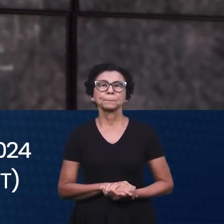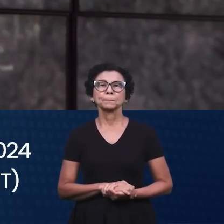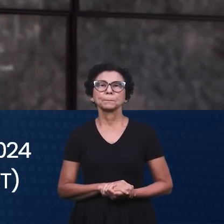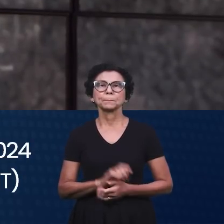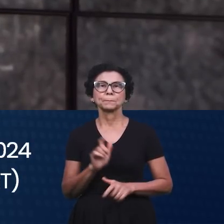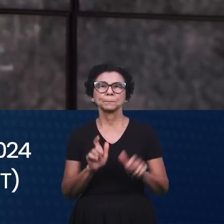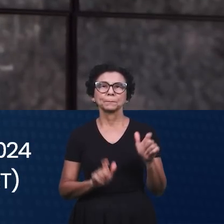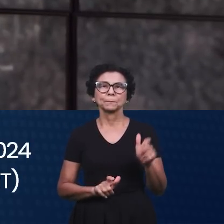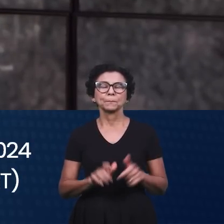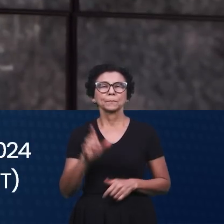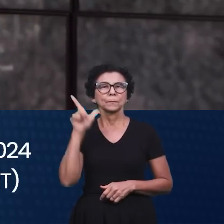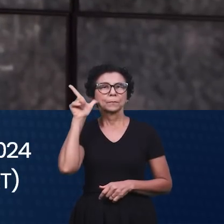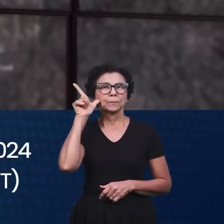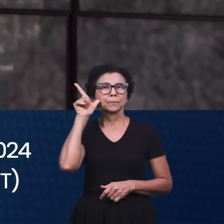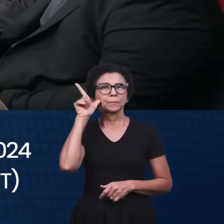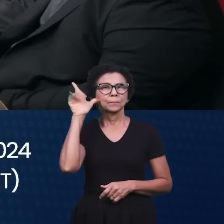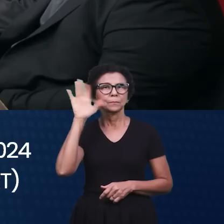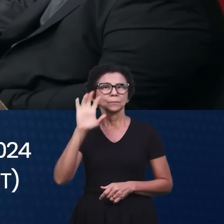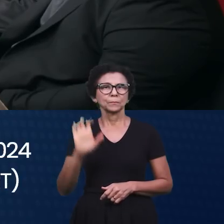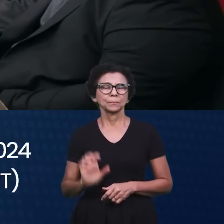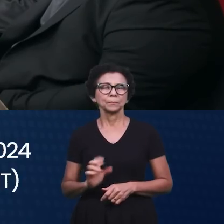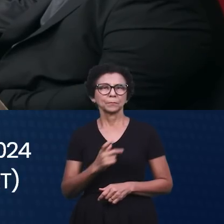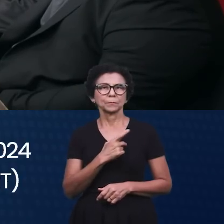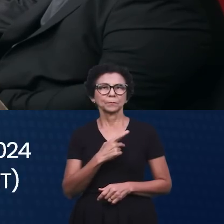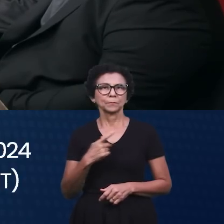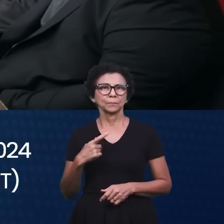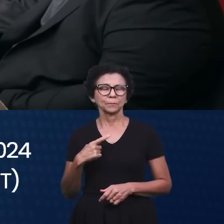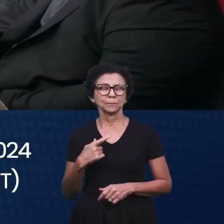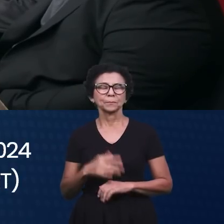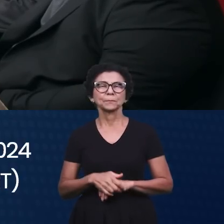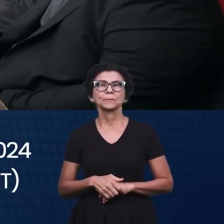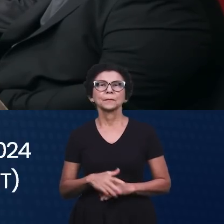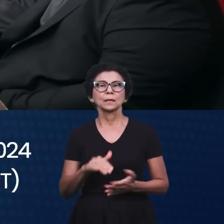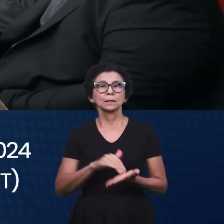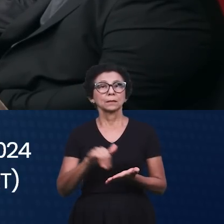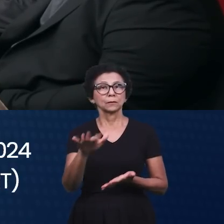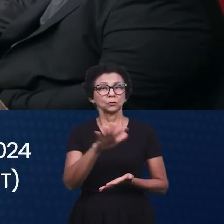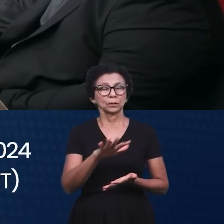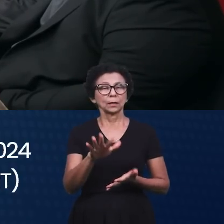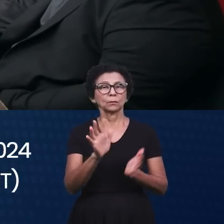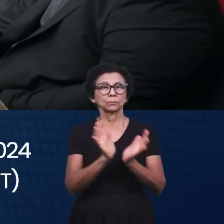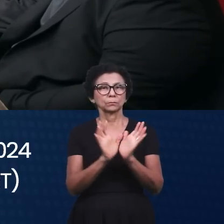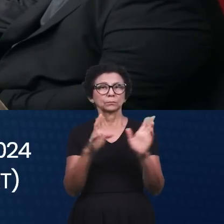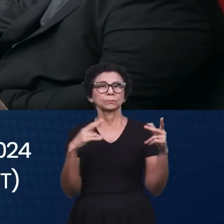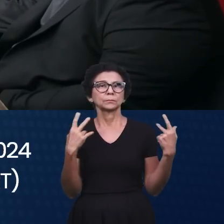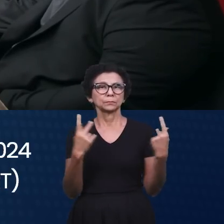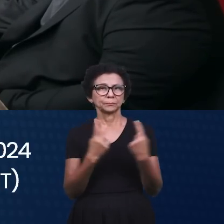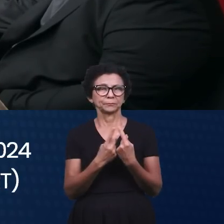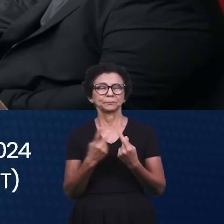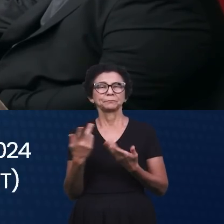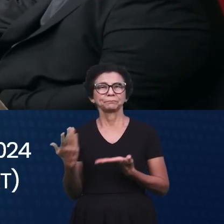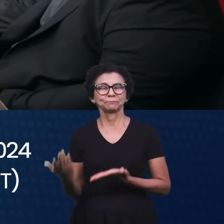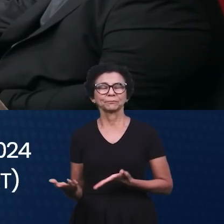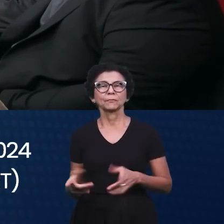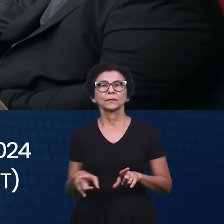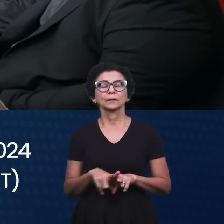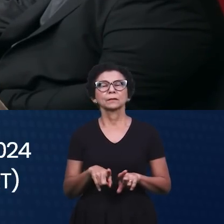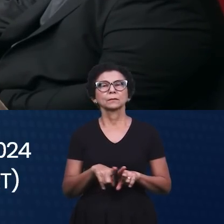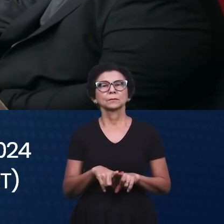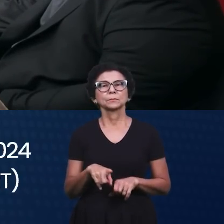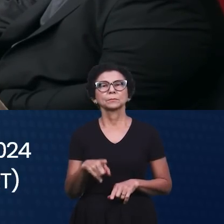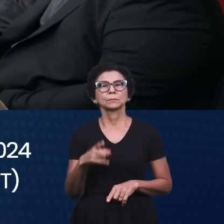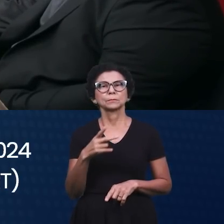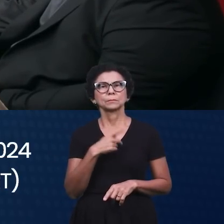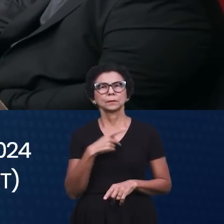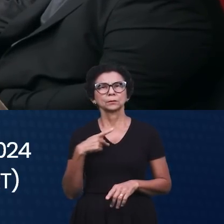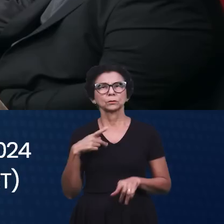o pastor Luiz Eugênio, secretário-geral do presbitério. Bem, Pai do Senhor a todos. E também o pastor Serlon, professor